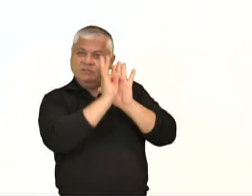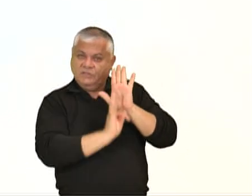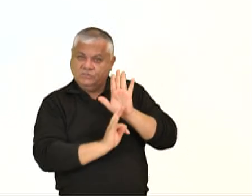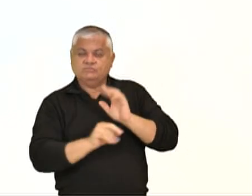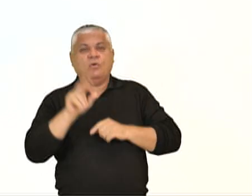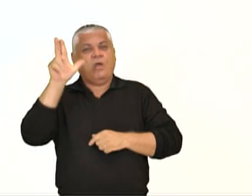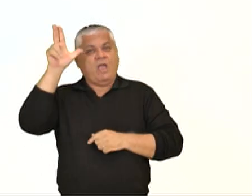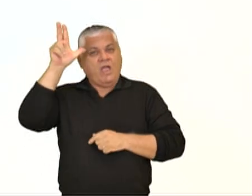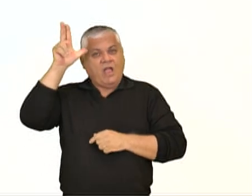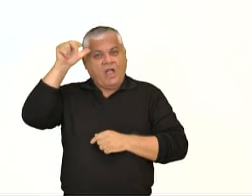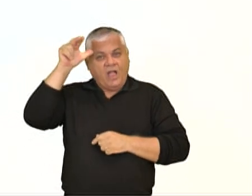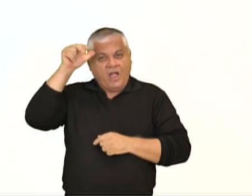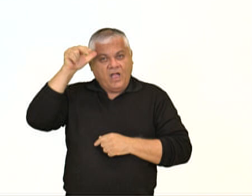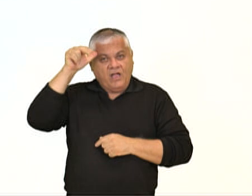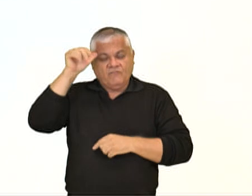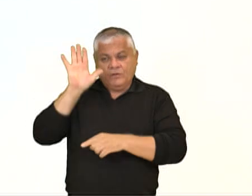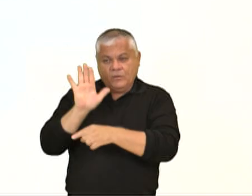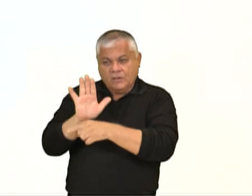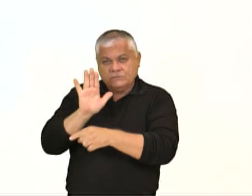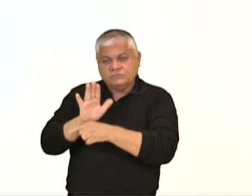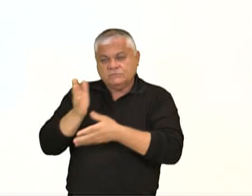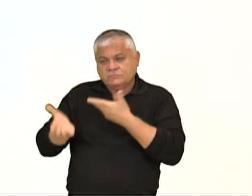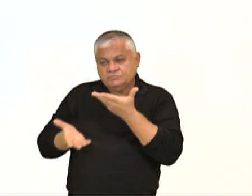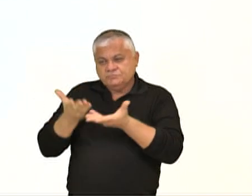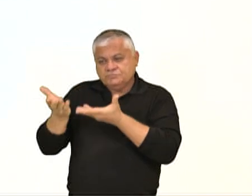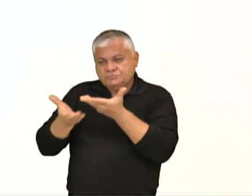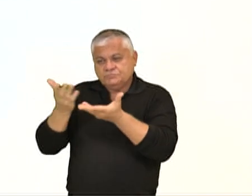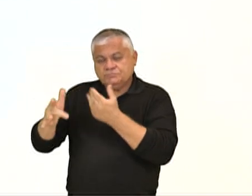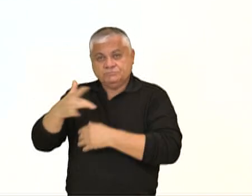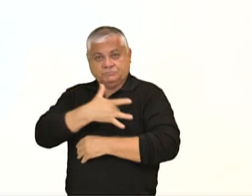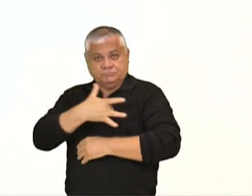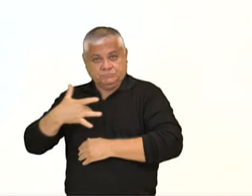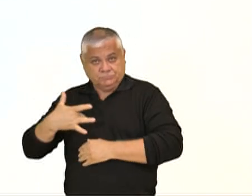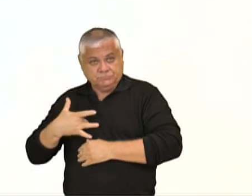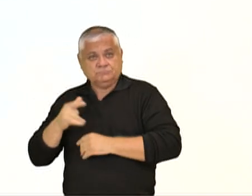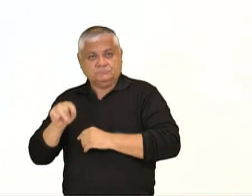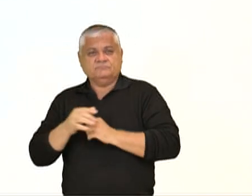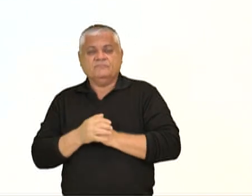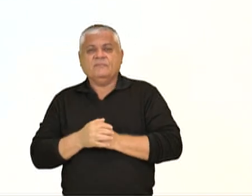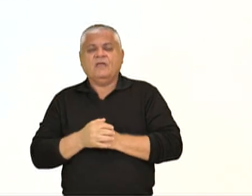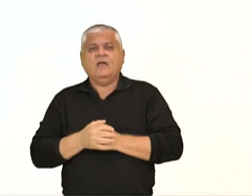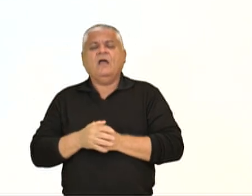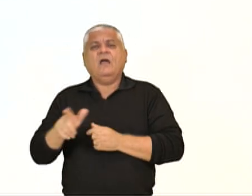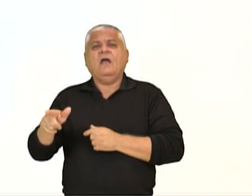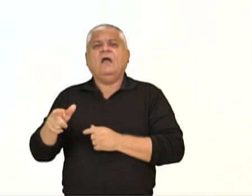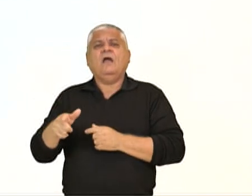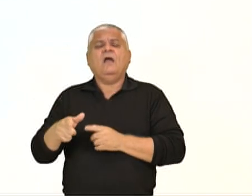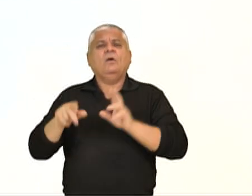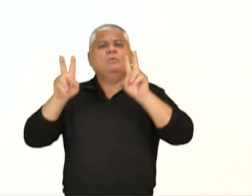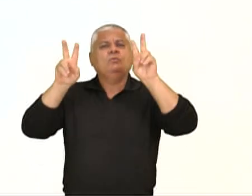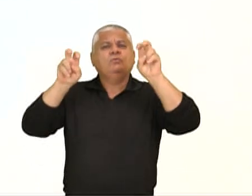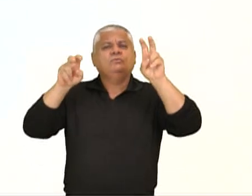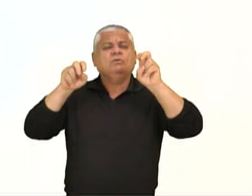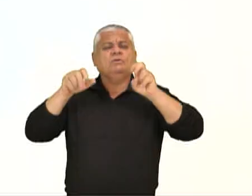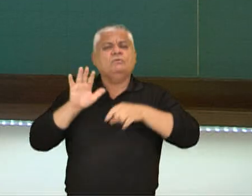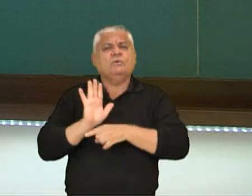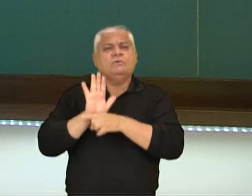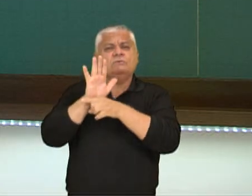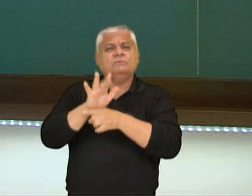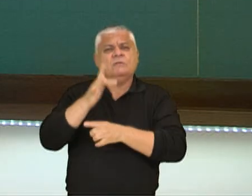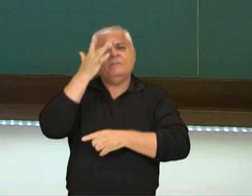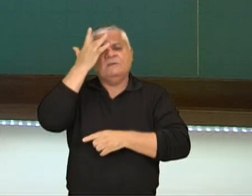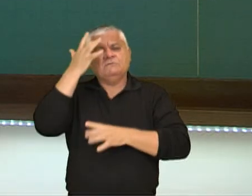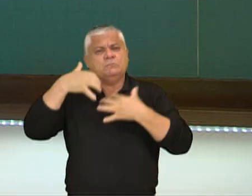Cavalo, parceiro da reabilitação, é possível afirmar que a reportagem auxilia o público leitor a formar a opinião sobre o assunto ou sobre o